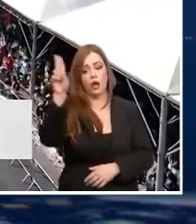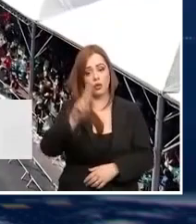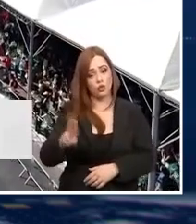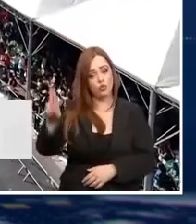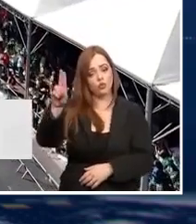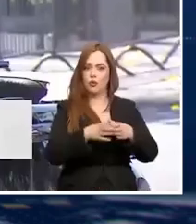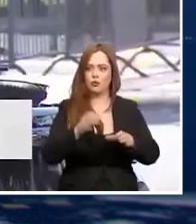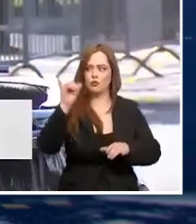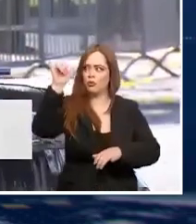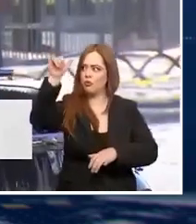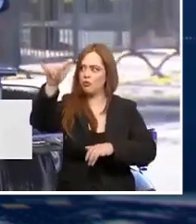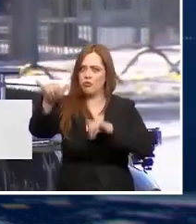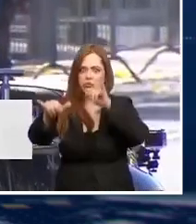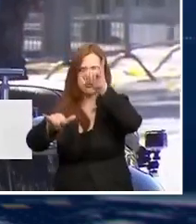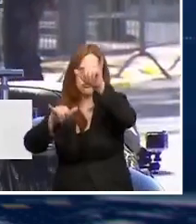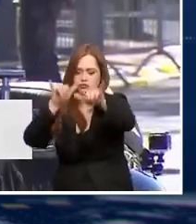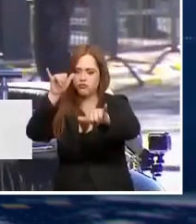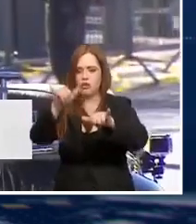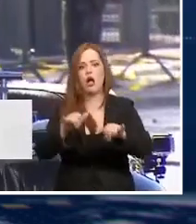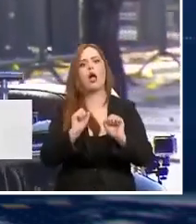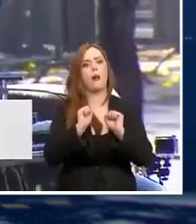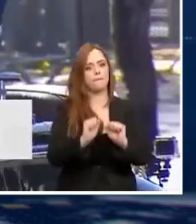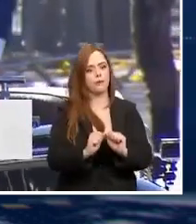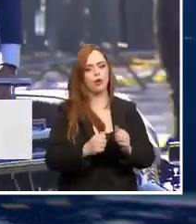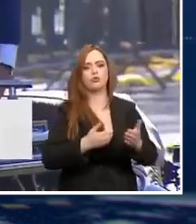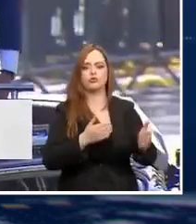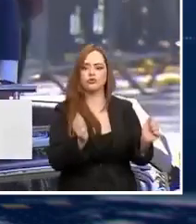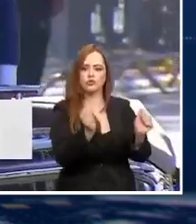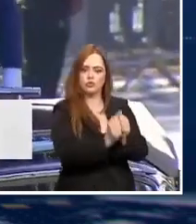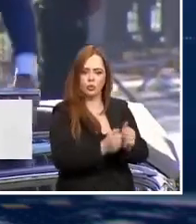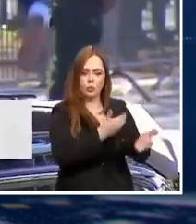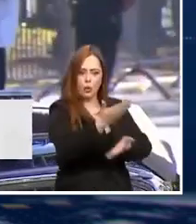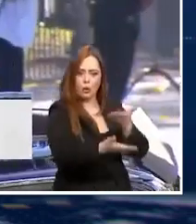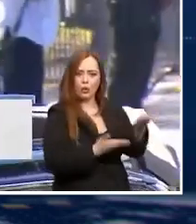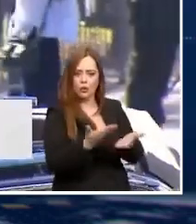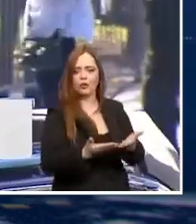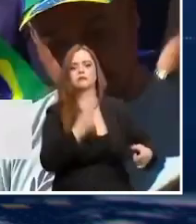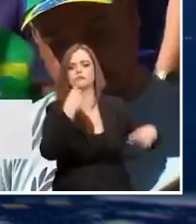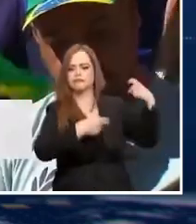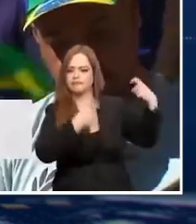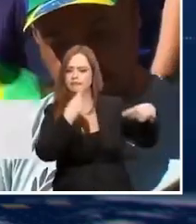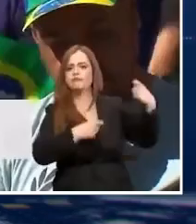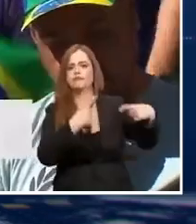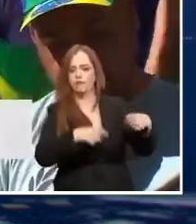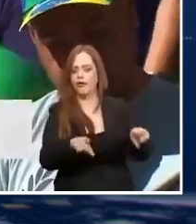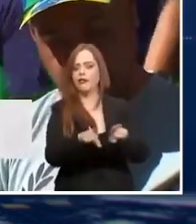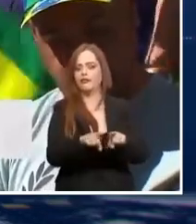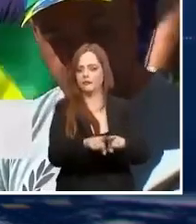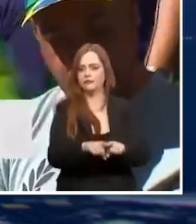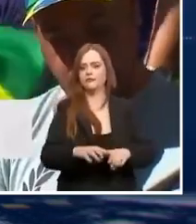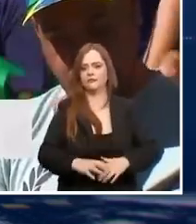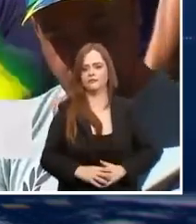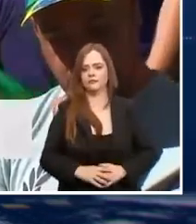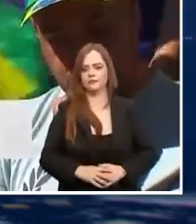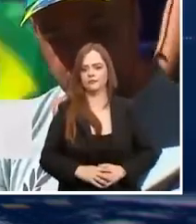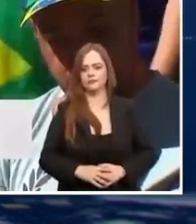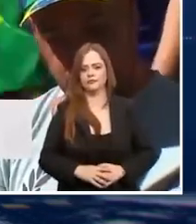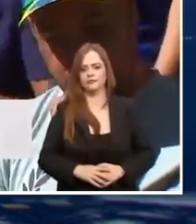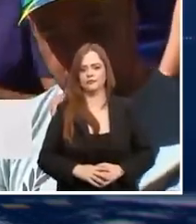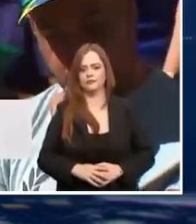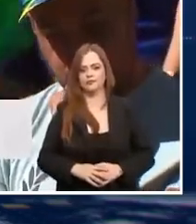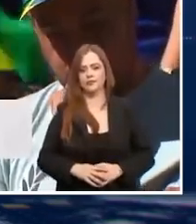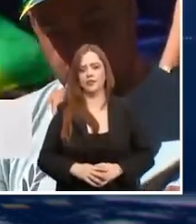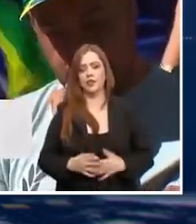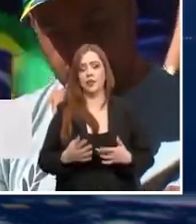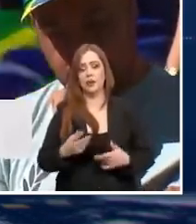que nós temos aí. Ele não pensa direito, sabe? Vive falando bobagem. Não quer levantar a bunda da cadeira para ir lá